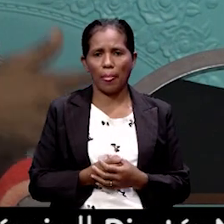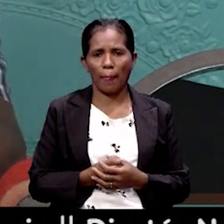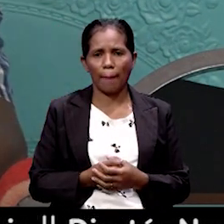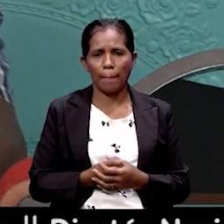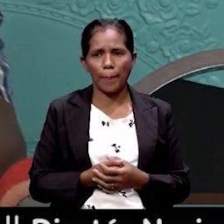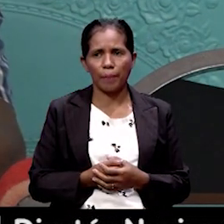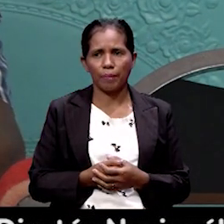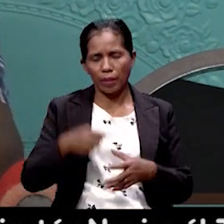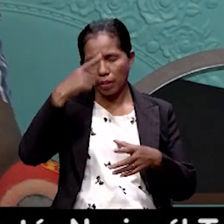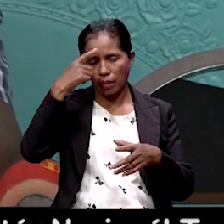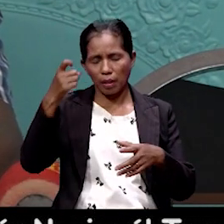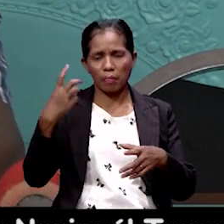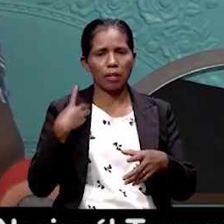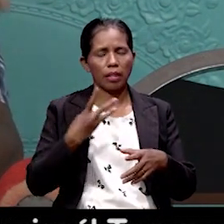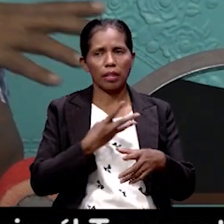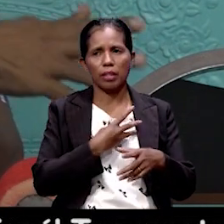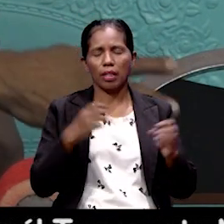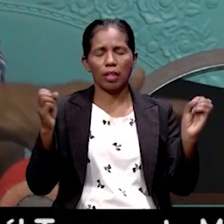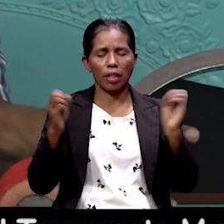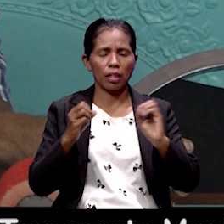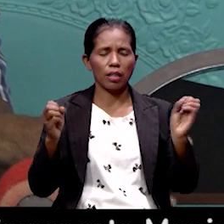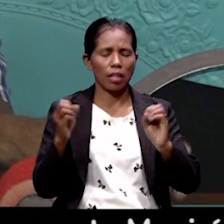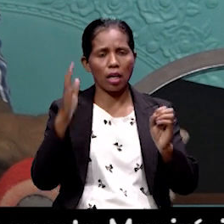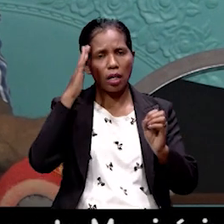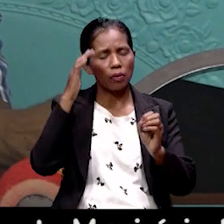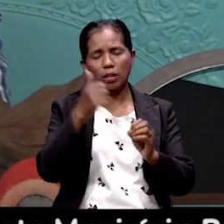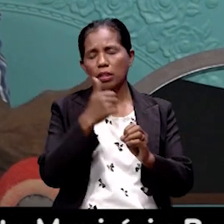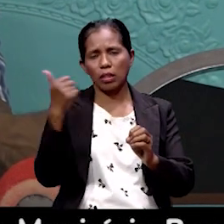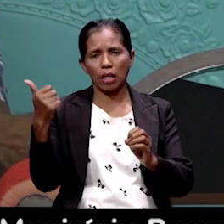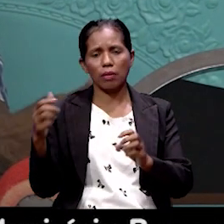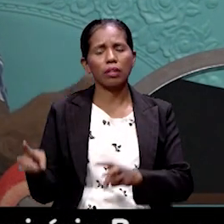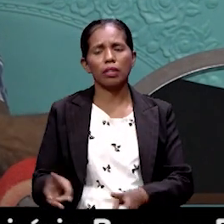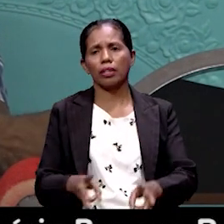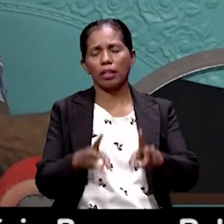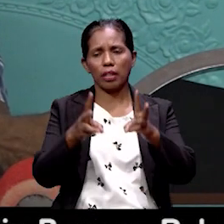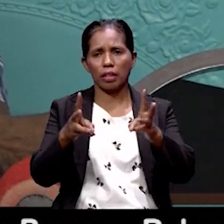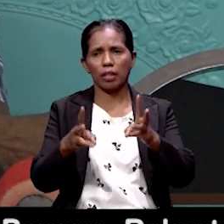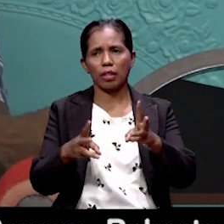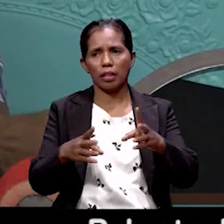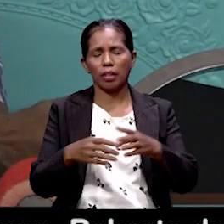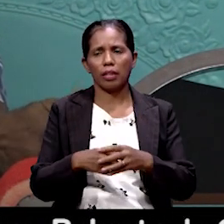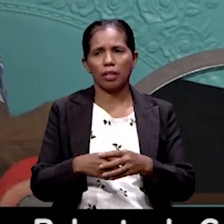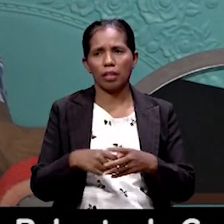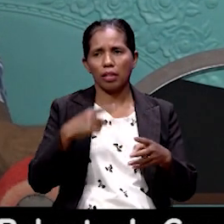O deputado em meio selo, então, presidencial